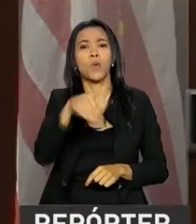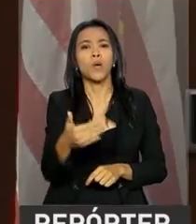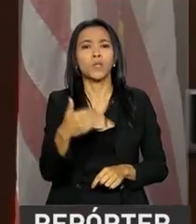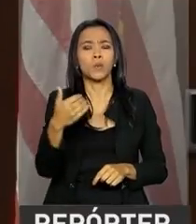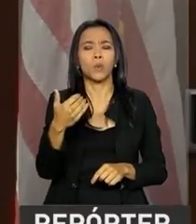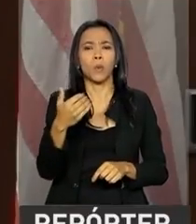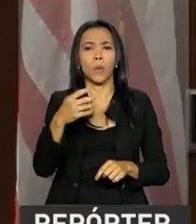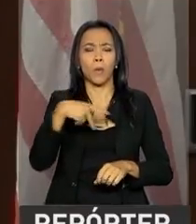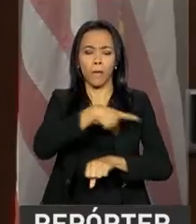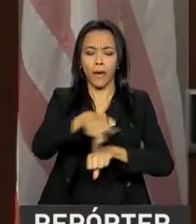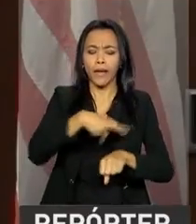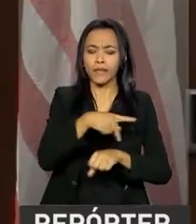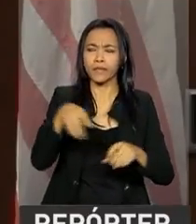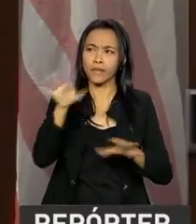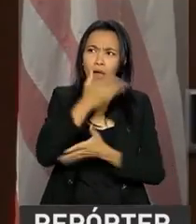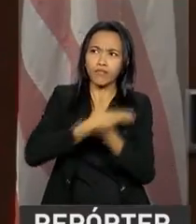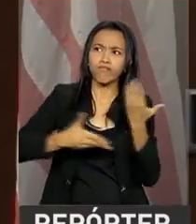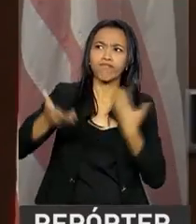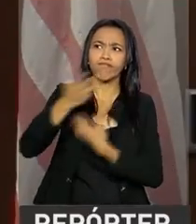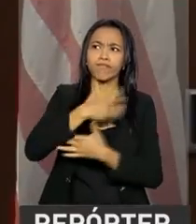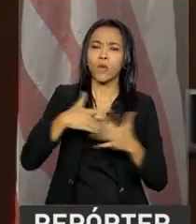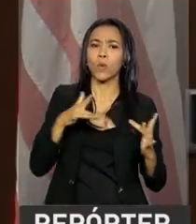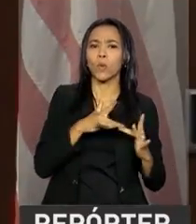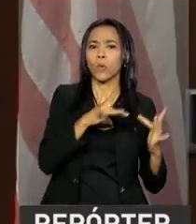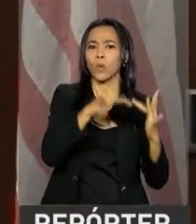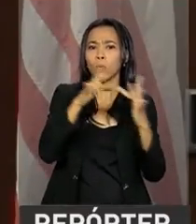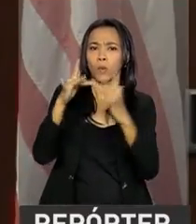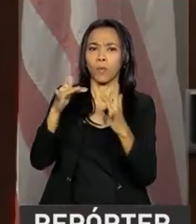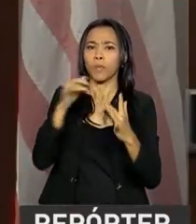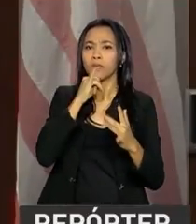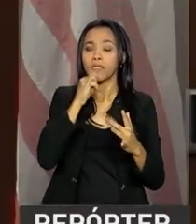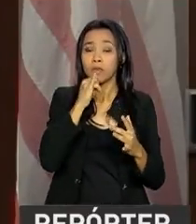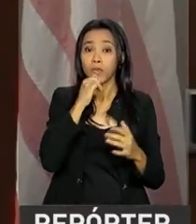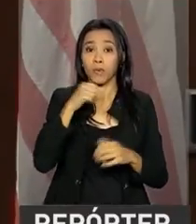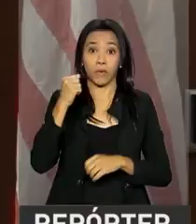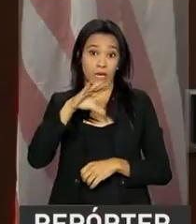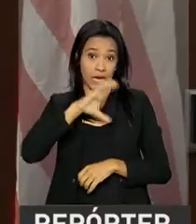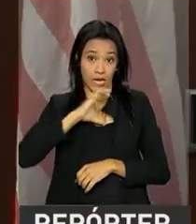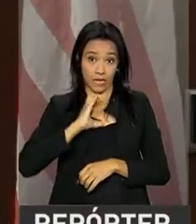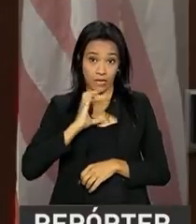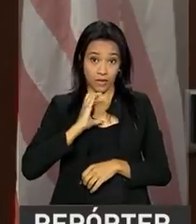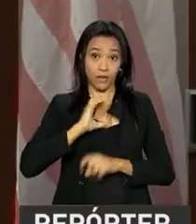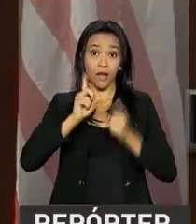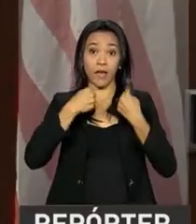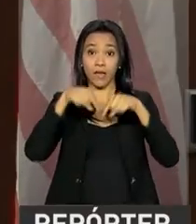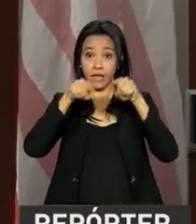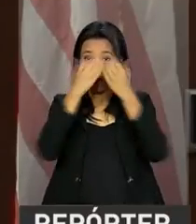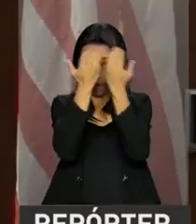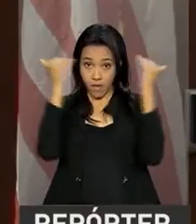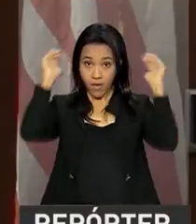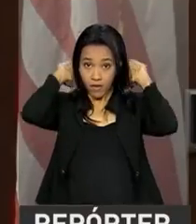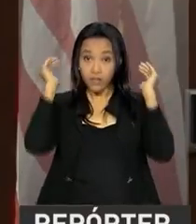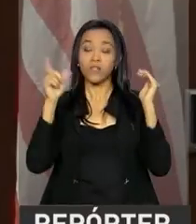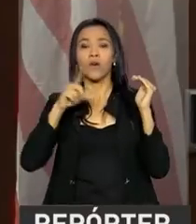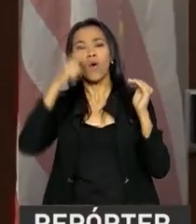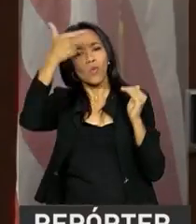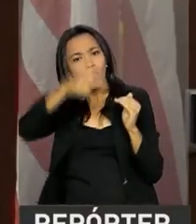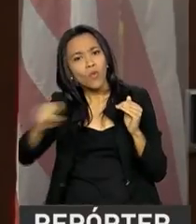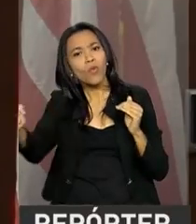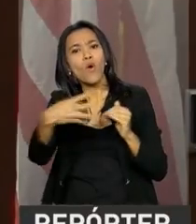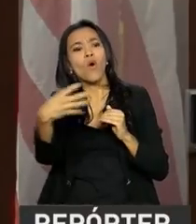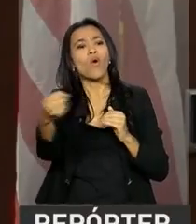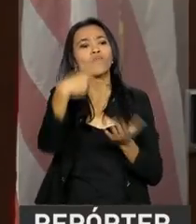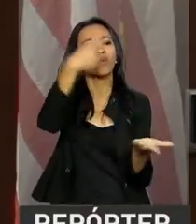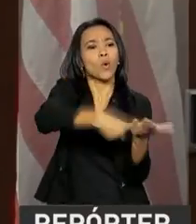está revendo para cima começou os vizinhos canadá e méxico agulha também uma grande oportunidade novos acordos de comércio